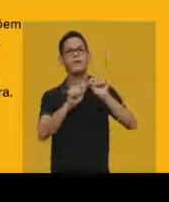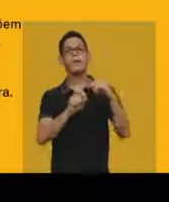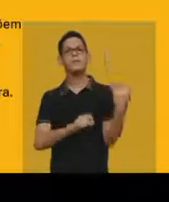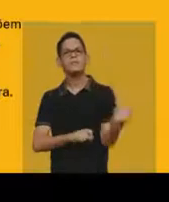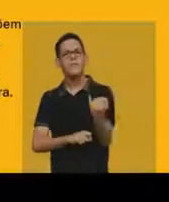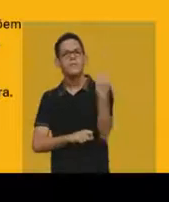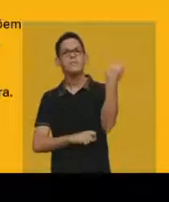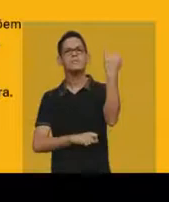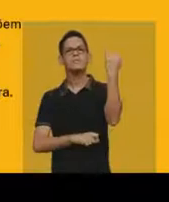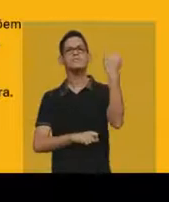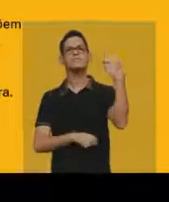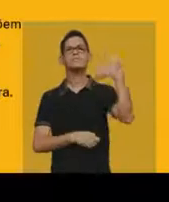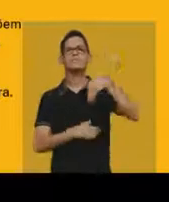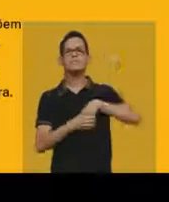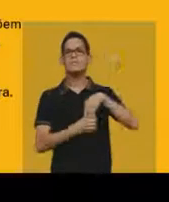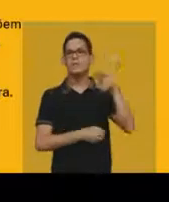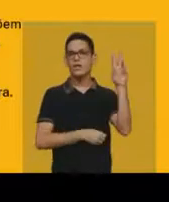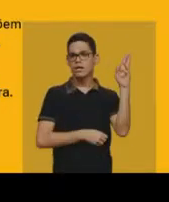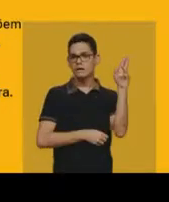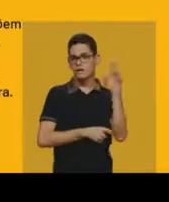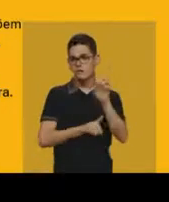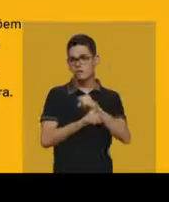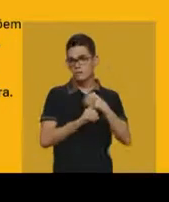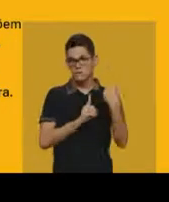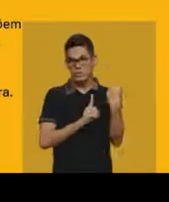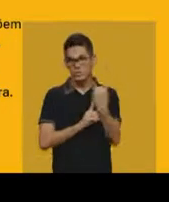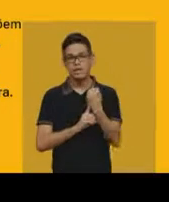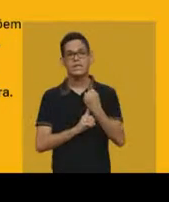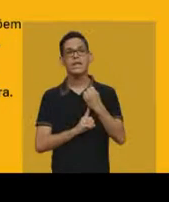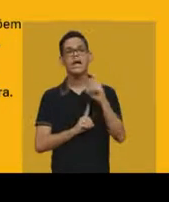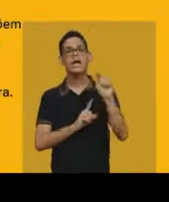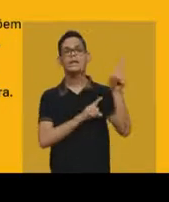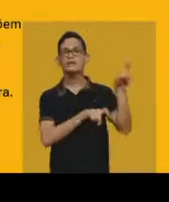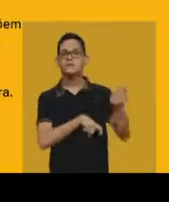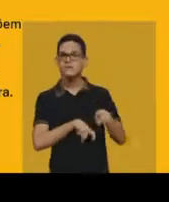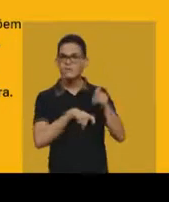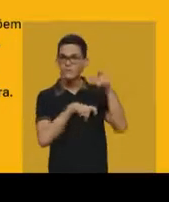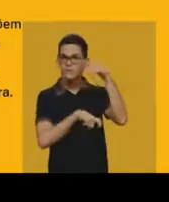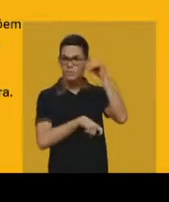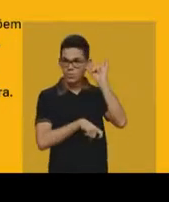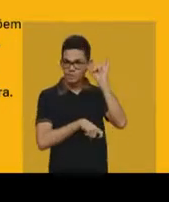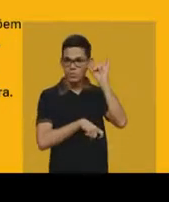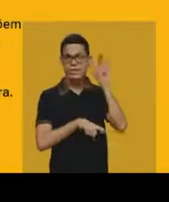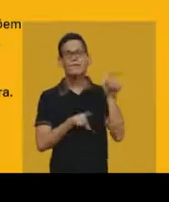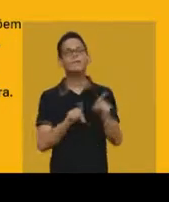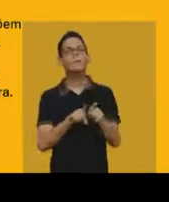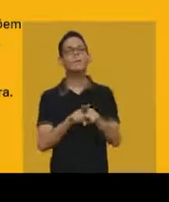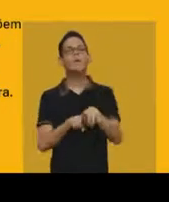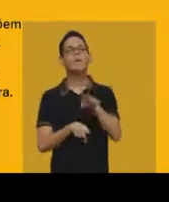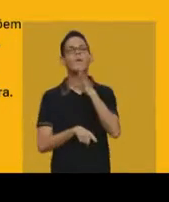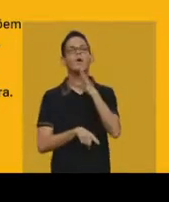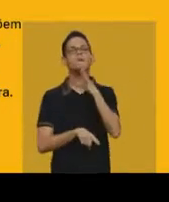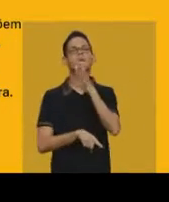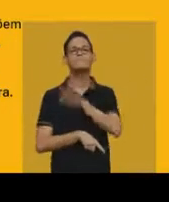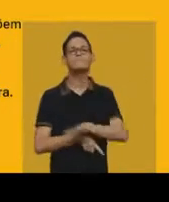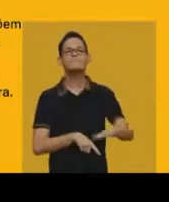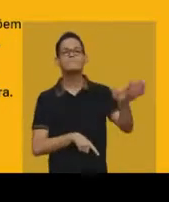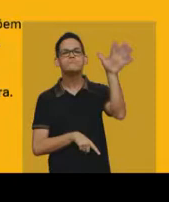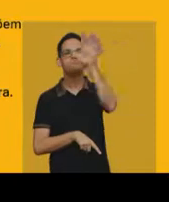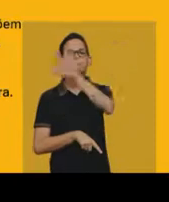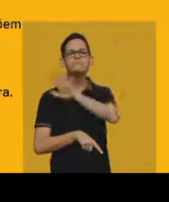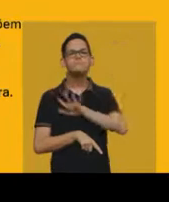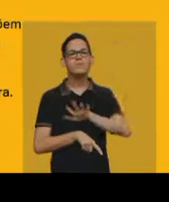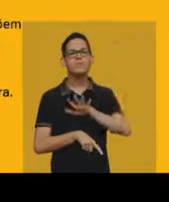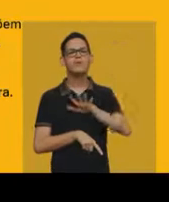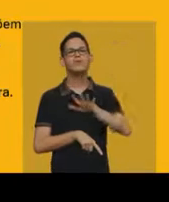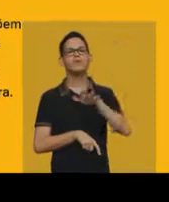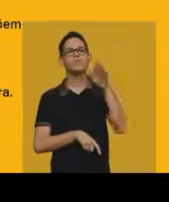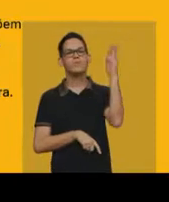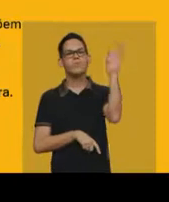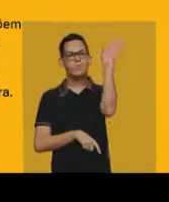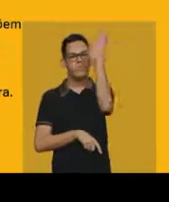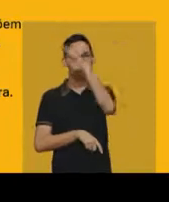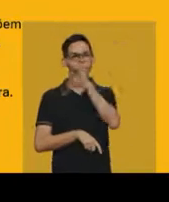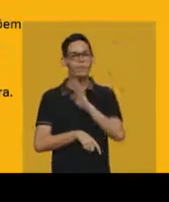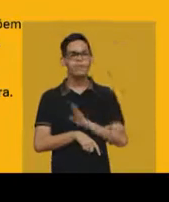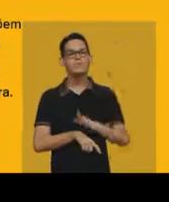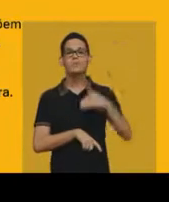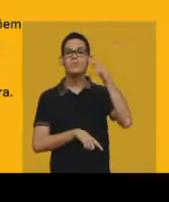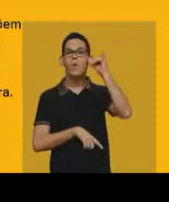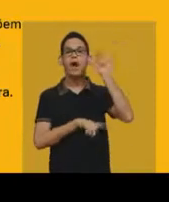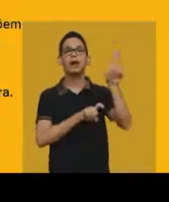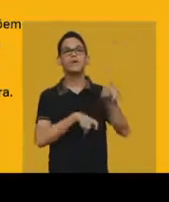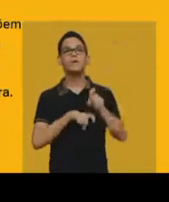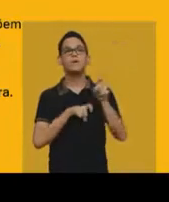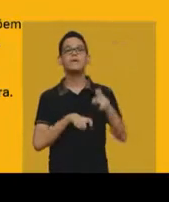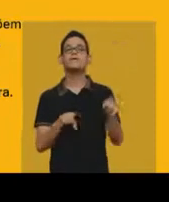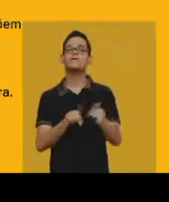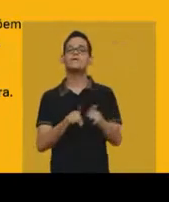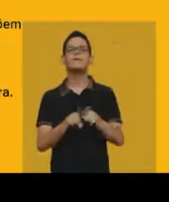no geral, né? Identificar as variáveis que compõem o universo agropecuário nacional e também compreender a importância e